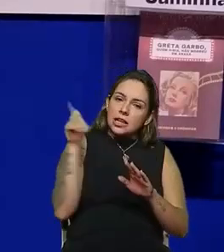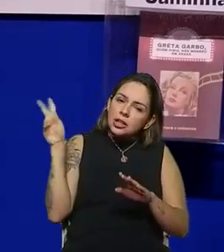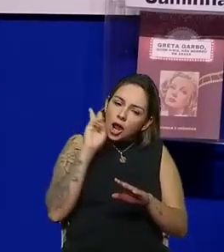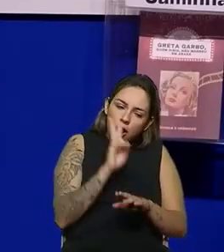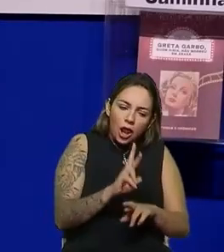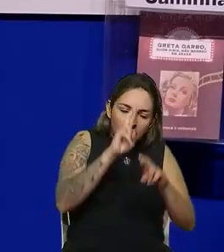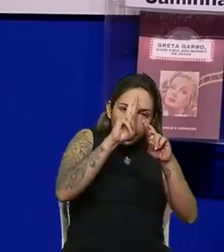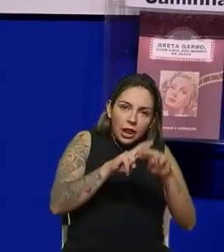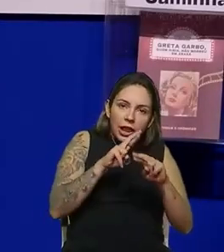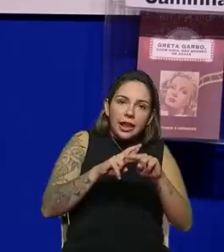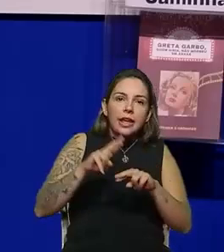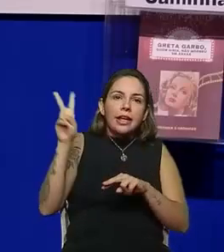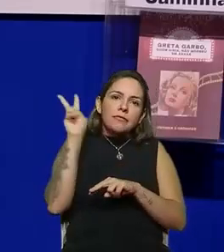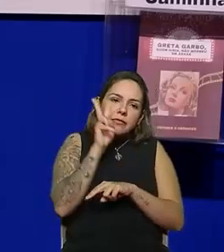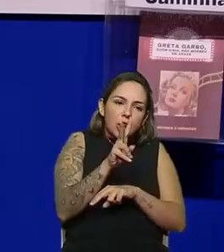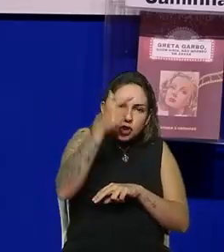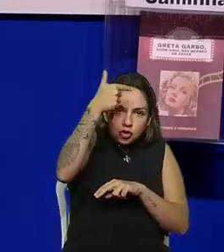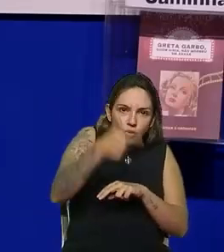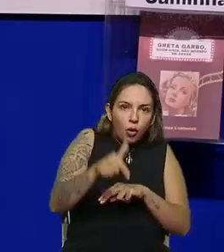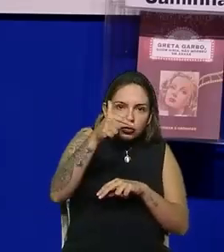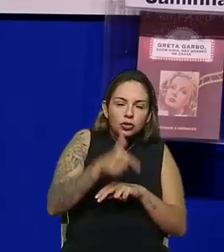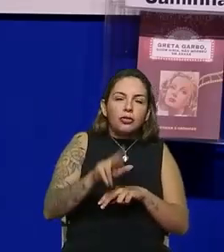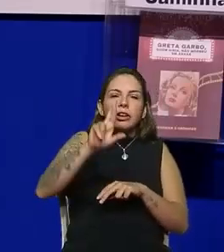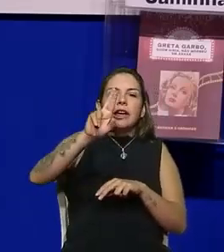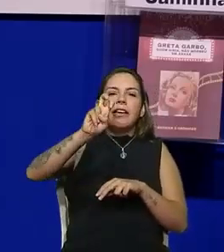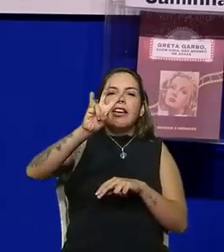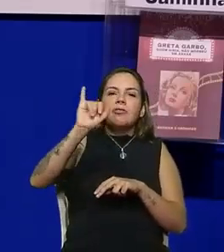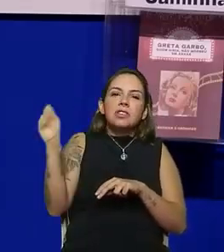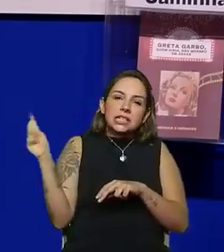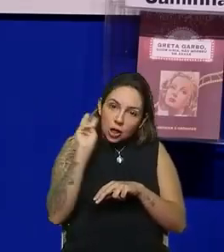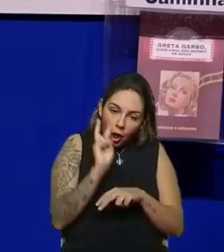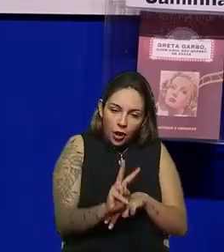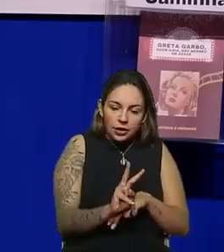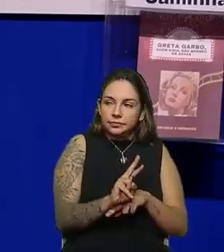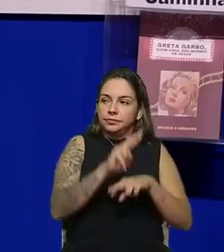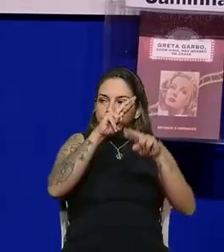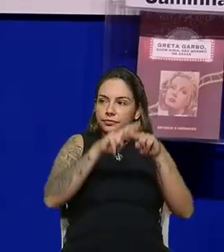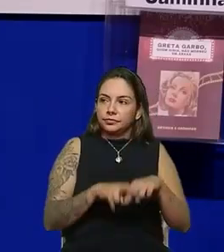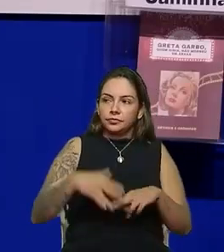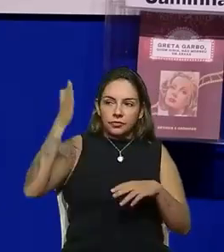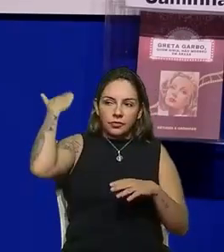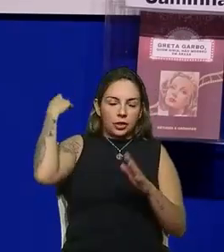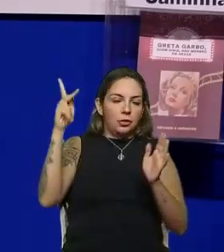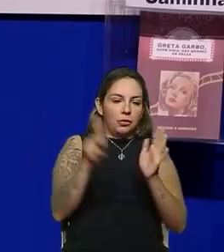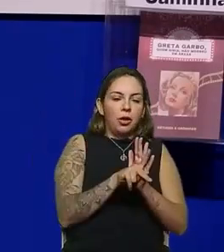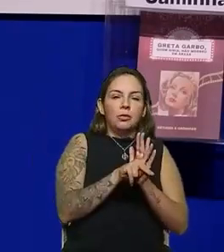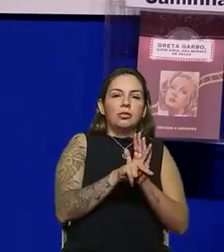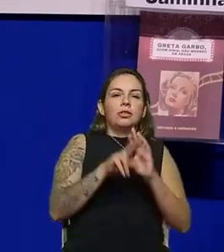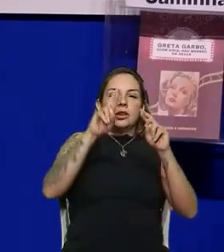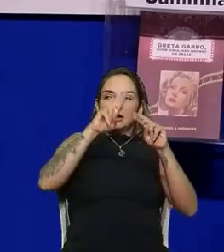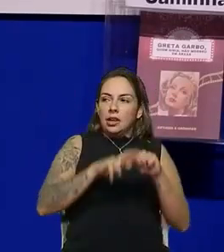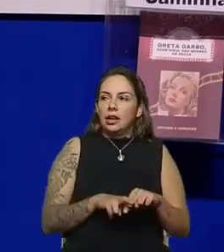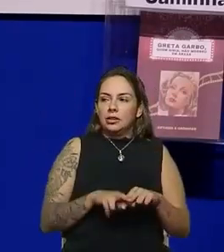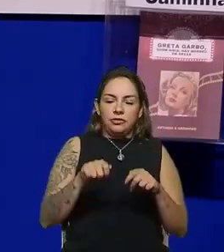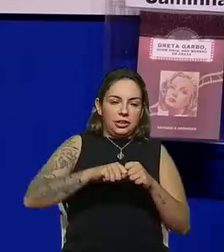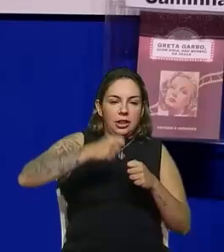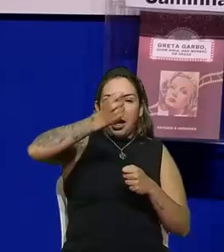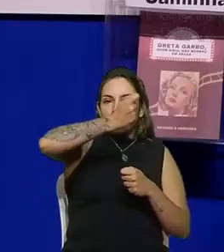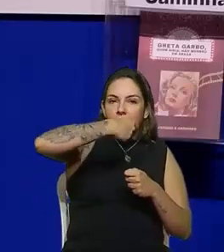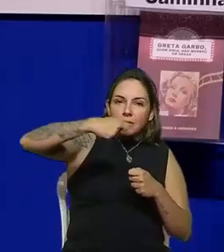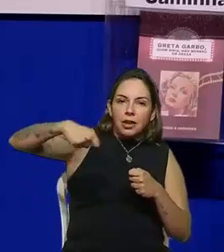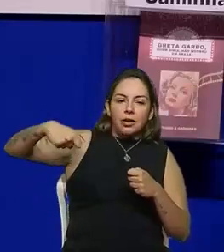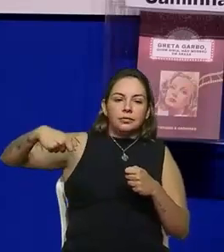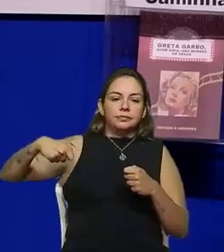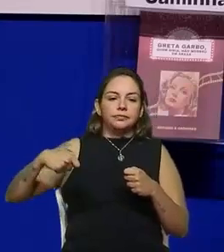Por quê? Porque a gente está conferindo, e ele principalmente, com as edições que eram do próprio Carlos, que tinham correções feitas à mão pelo